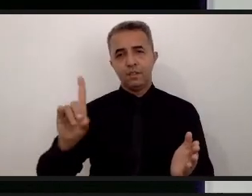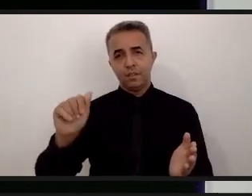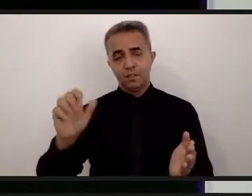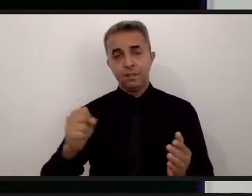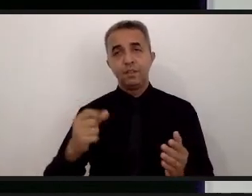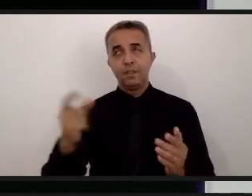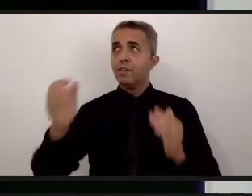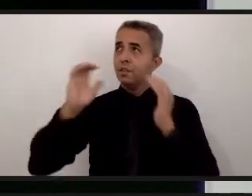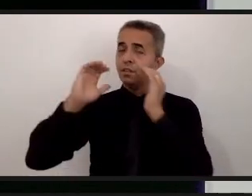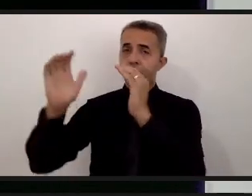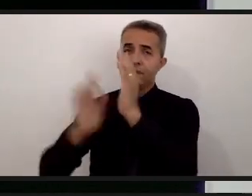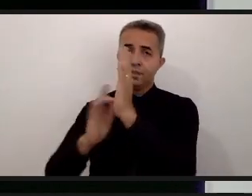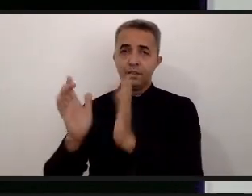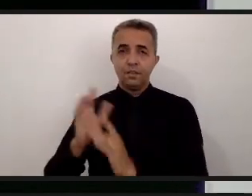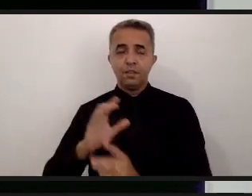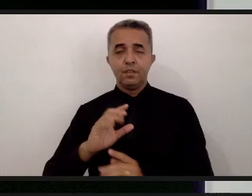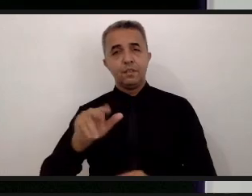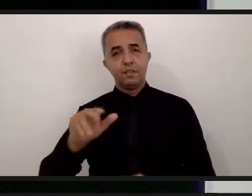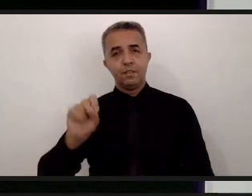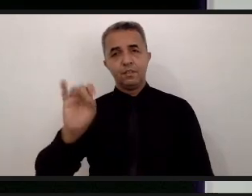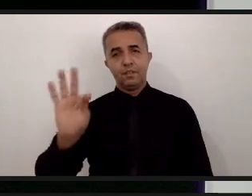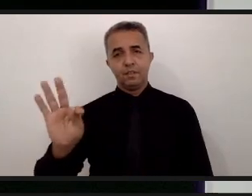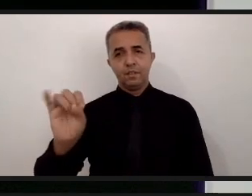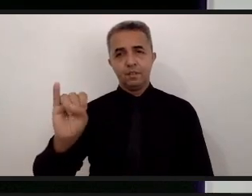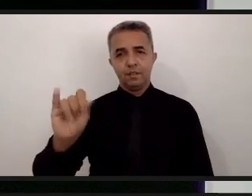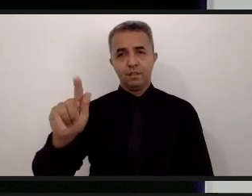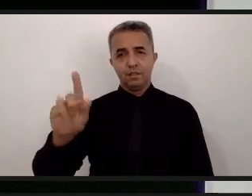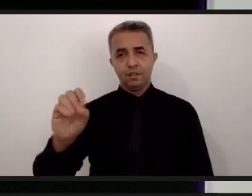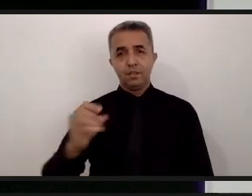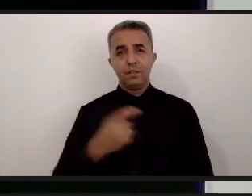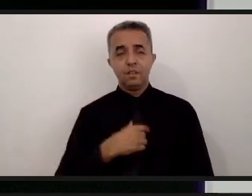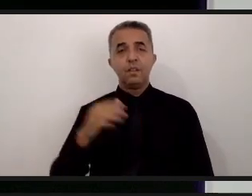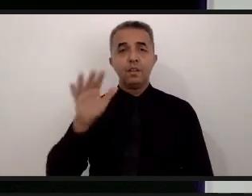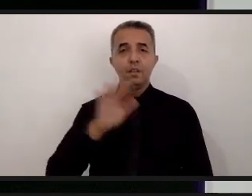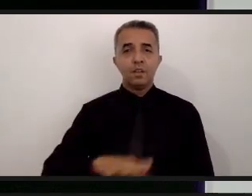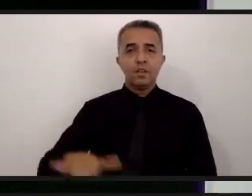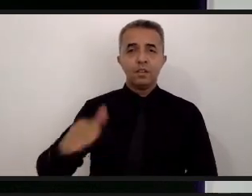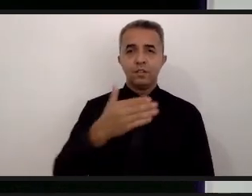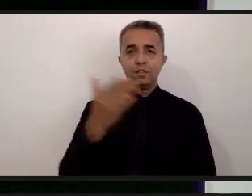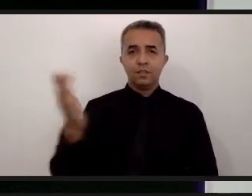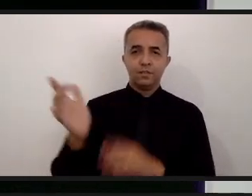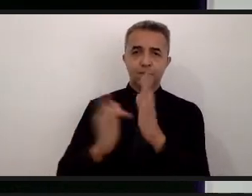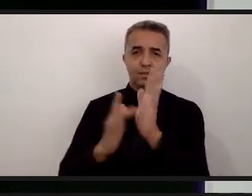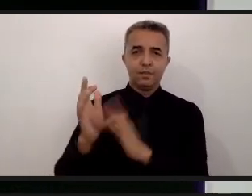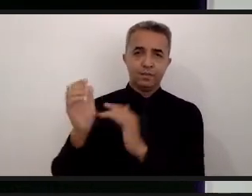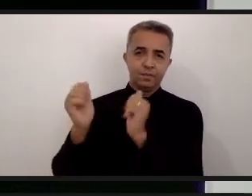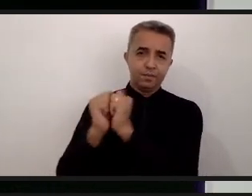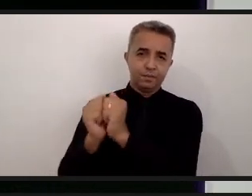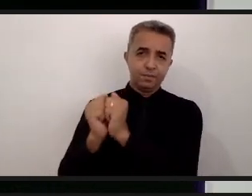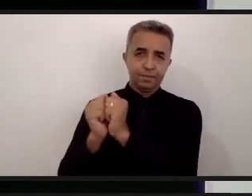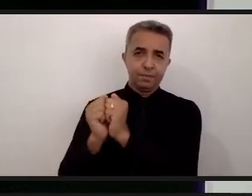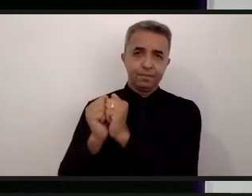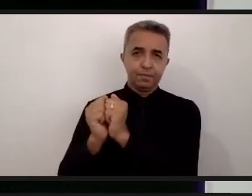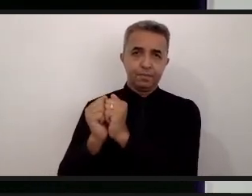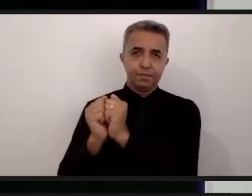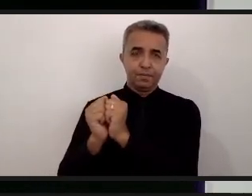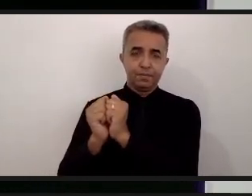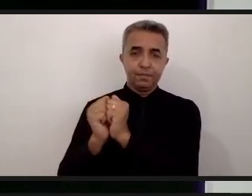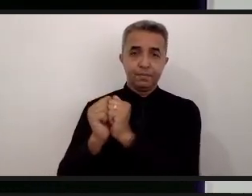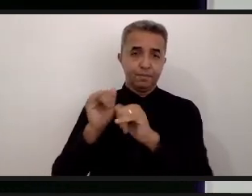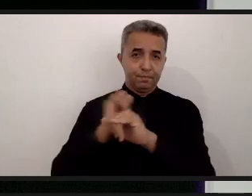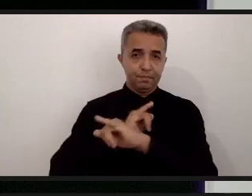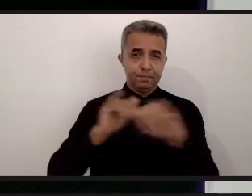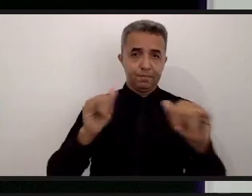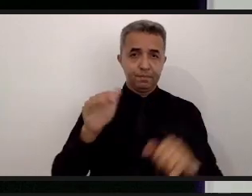aos chamados, amados e guardados em Cristo. Então, essa é a mensagem que eu quero deixar para vocês nessa